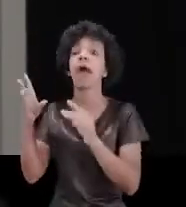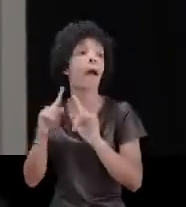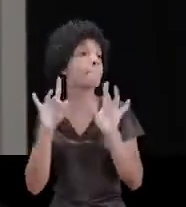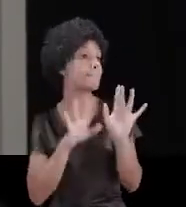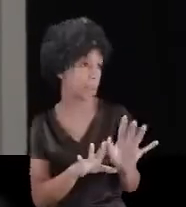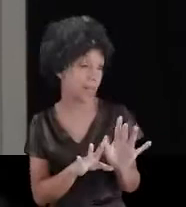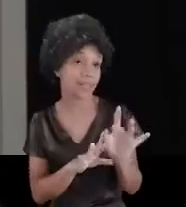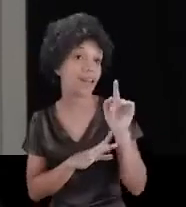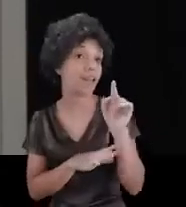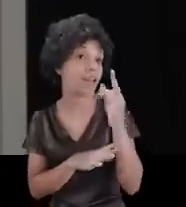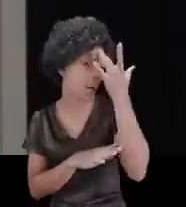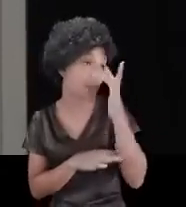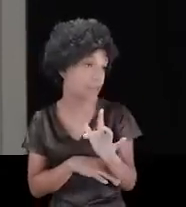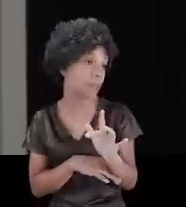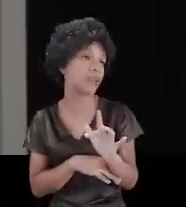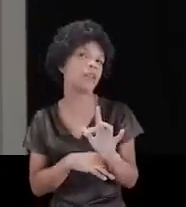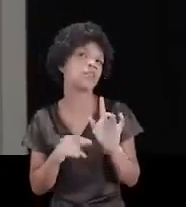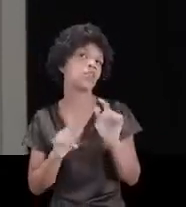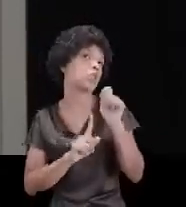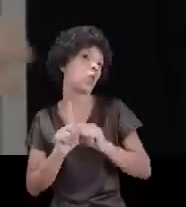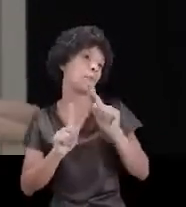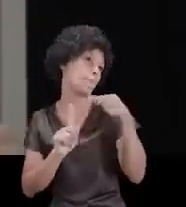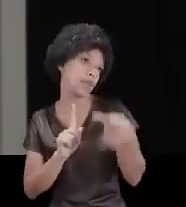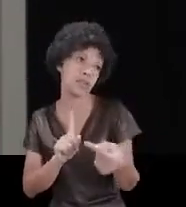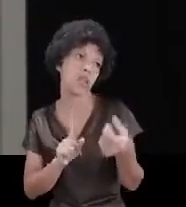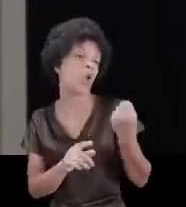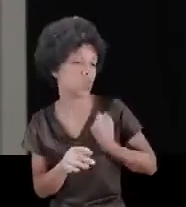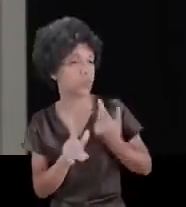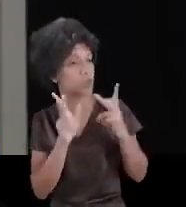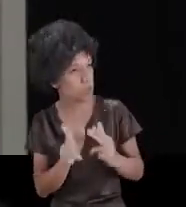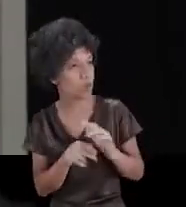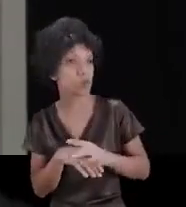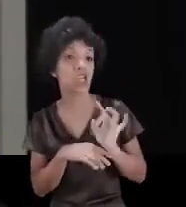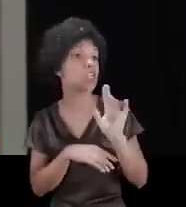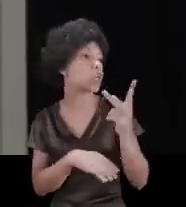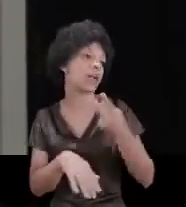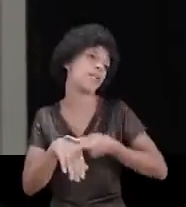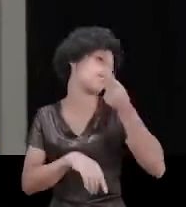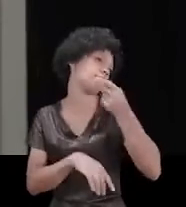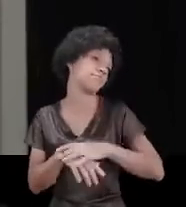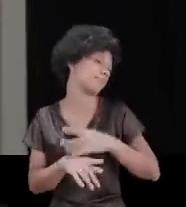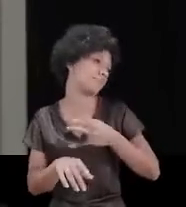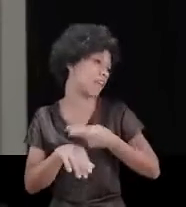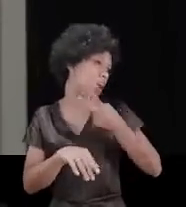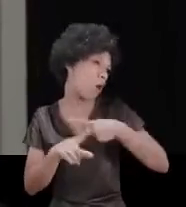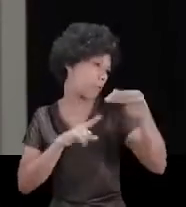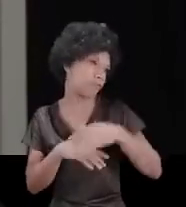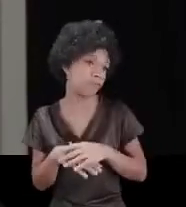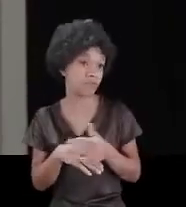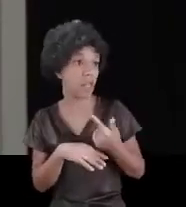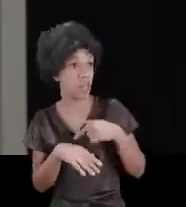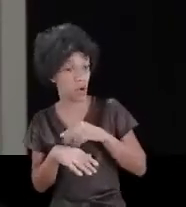ele vai jogar amanhã e vai jogar daqui um mês esses mesmo número aí só ele vai ganhar foi assim que aconteceu quando eu